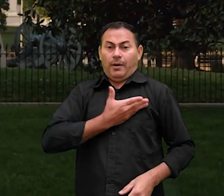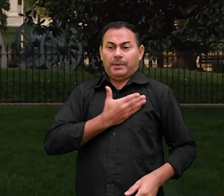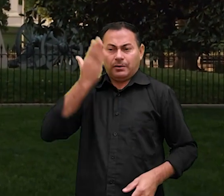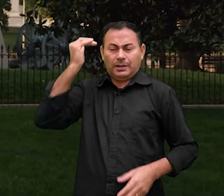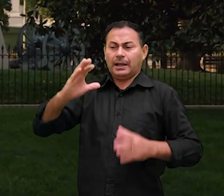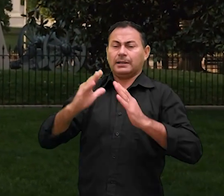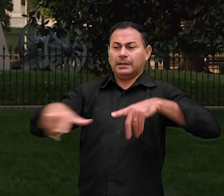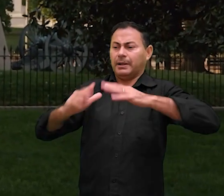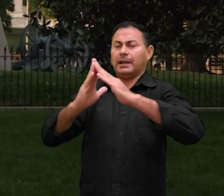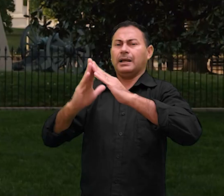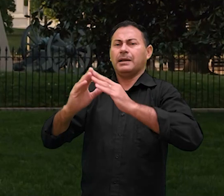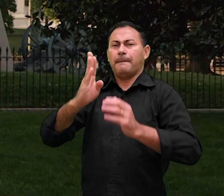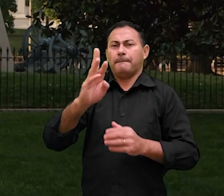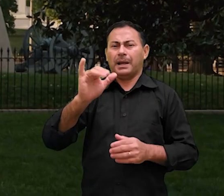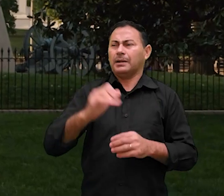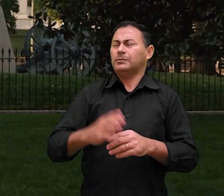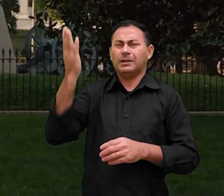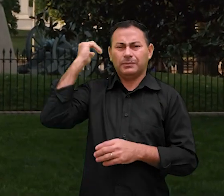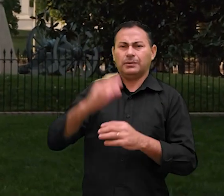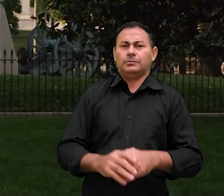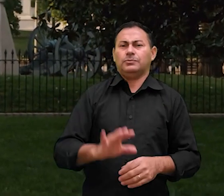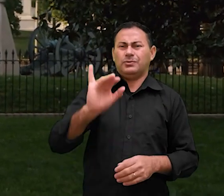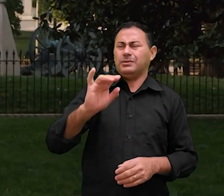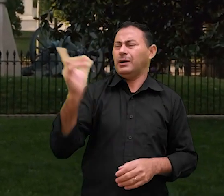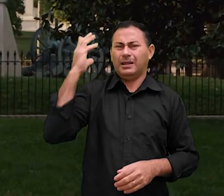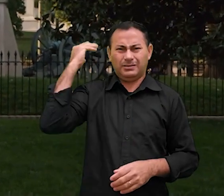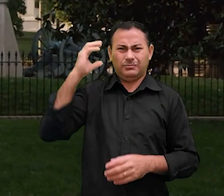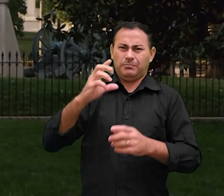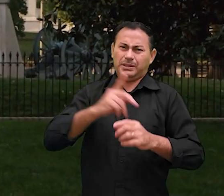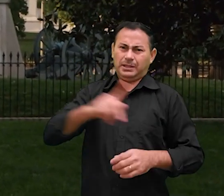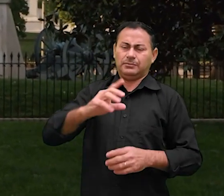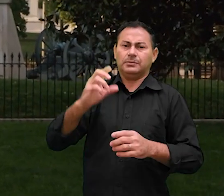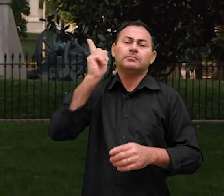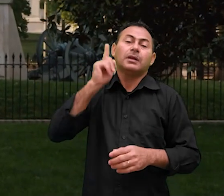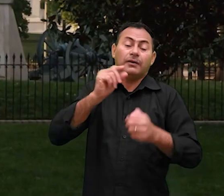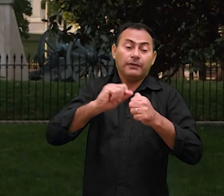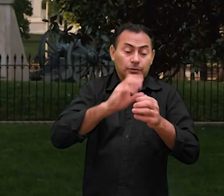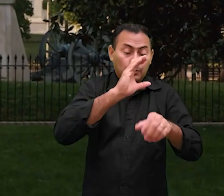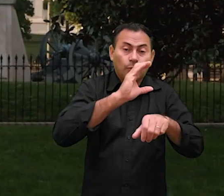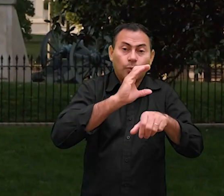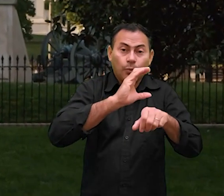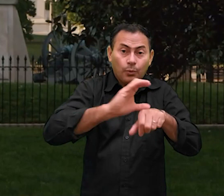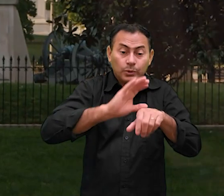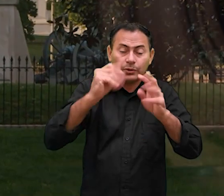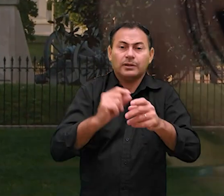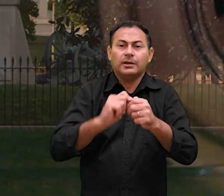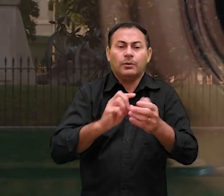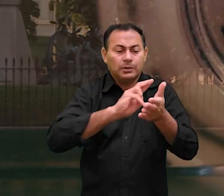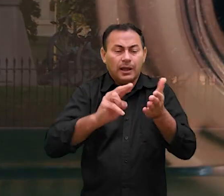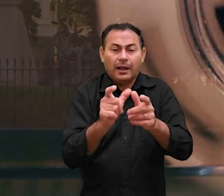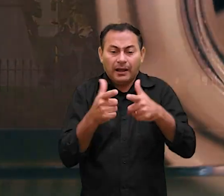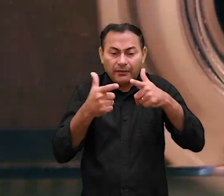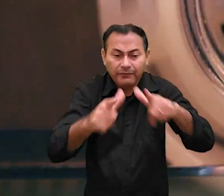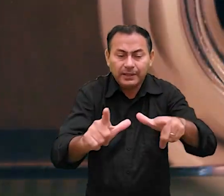na Casa Branca no tempo do presidente Nixon. Ele fez esse curso. Ele fez o curso todo usando fitas cassetes. Ele tinha